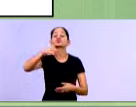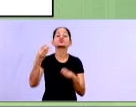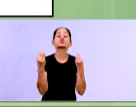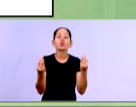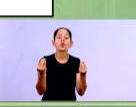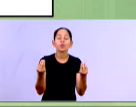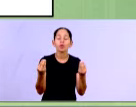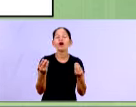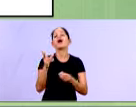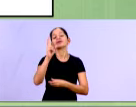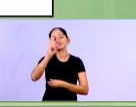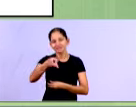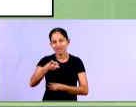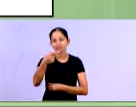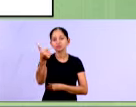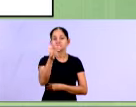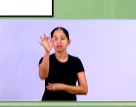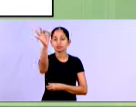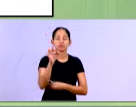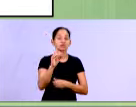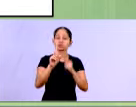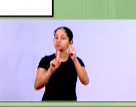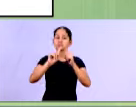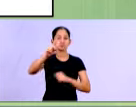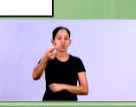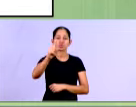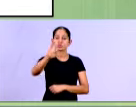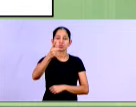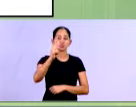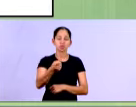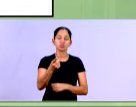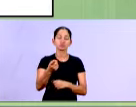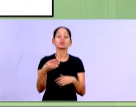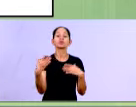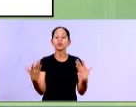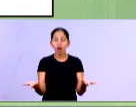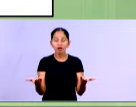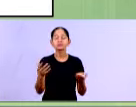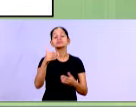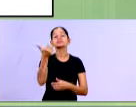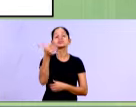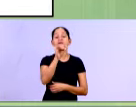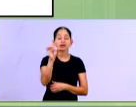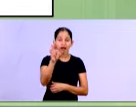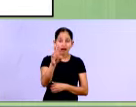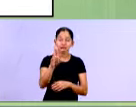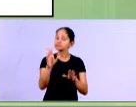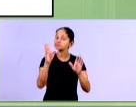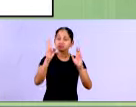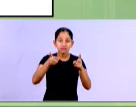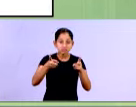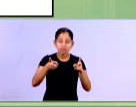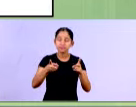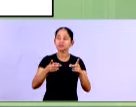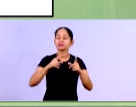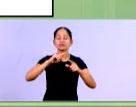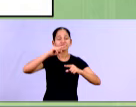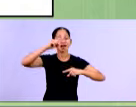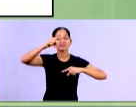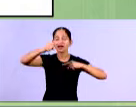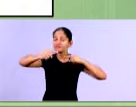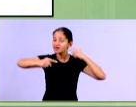mês? 10% de 1.000. Quanto que é 10% de 1.000? R$100. Vou para o terceiro mês, e